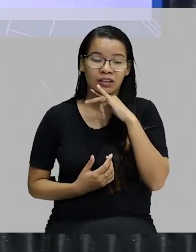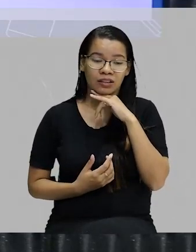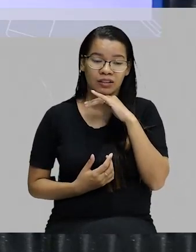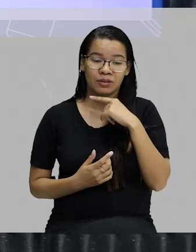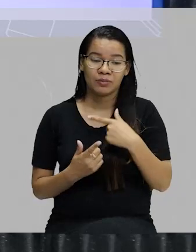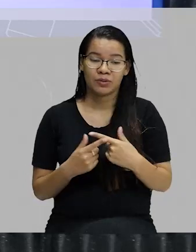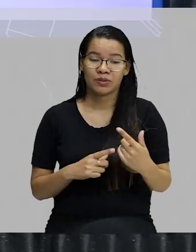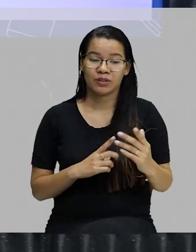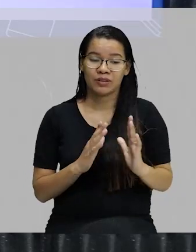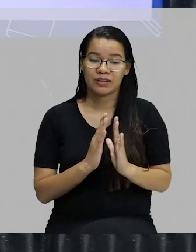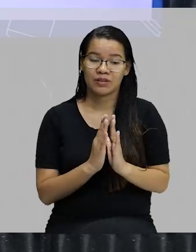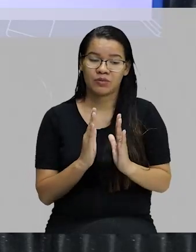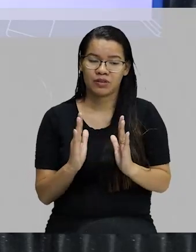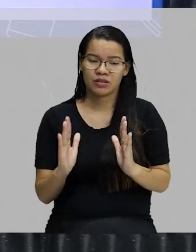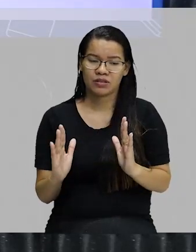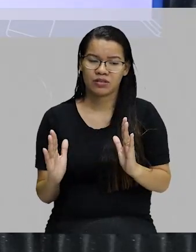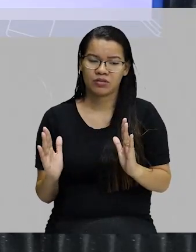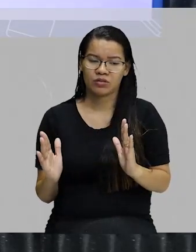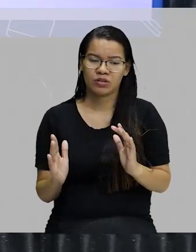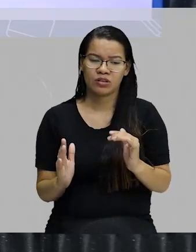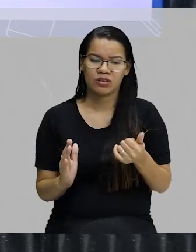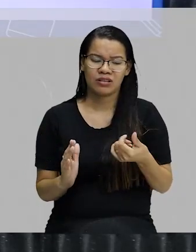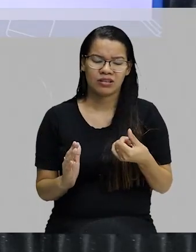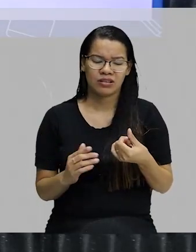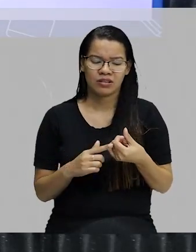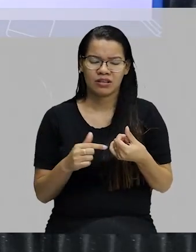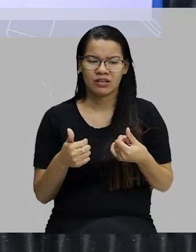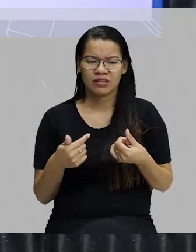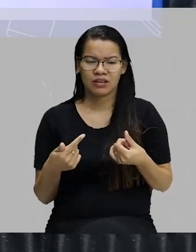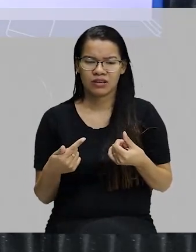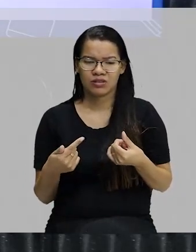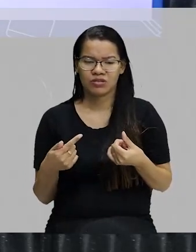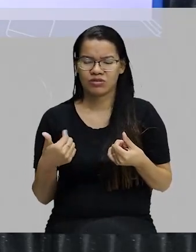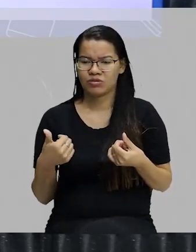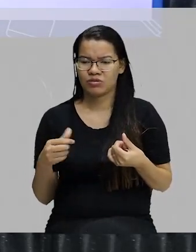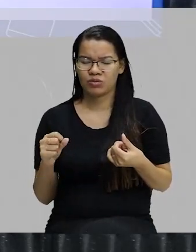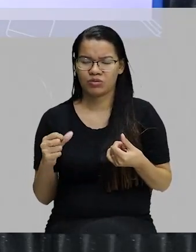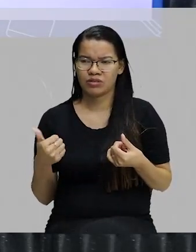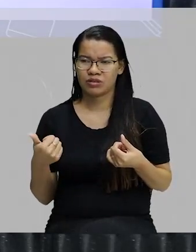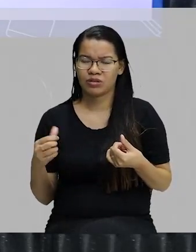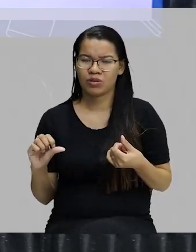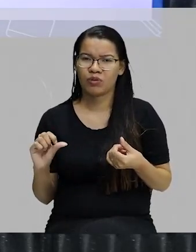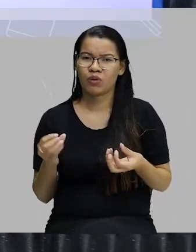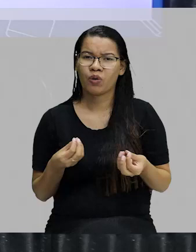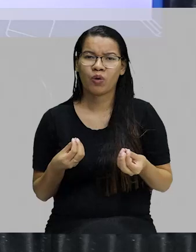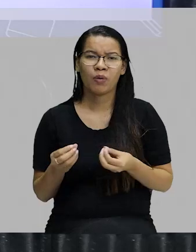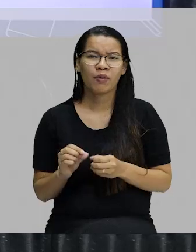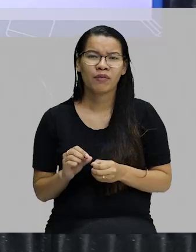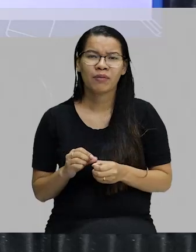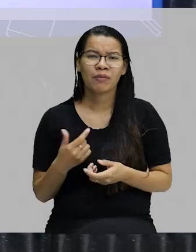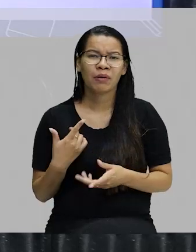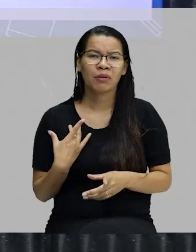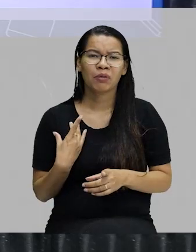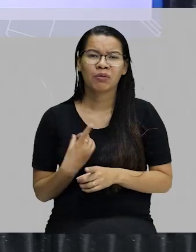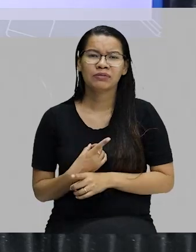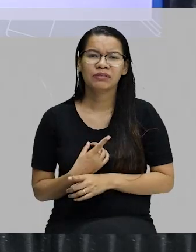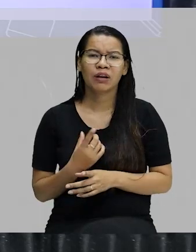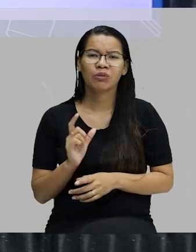a sequência de números, um após o outro. E agora, meu Deus, como é que eu faço para descobrir quem é esse